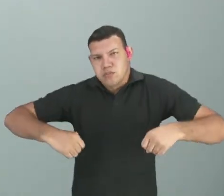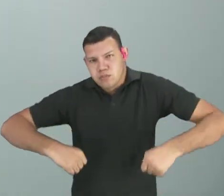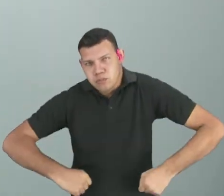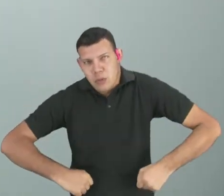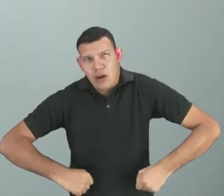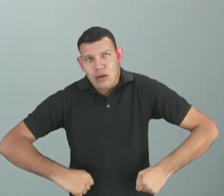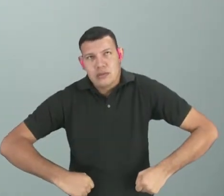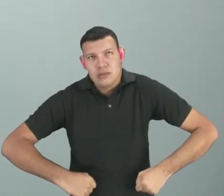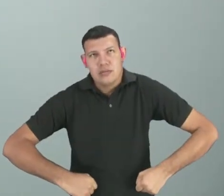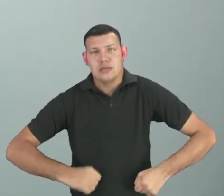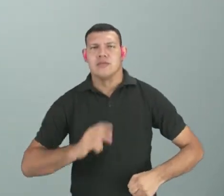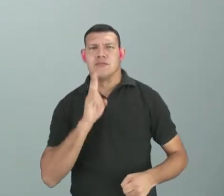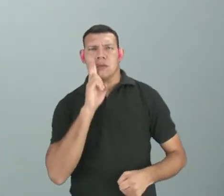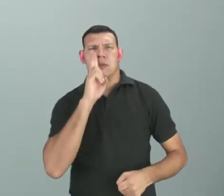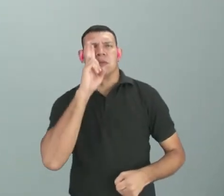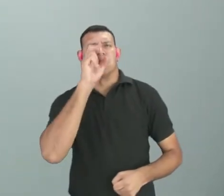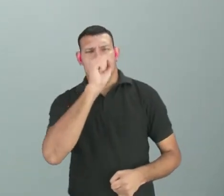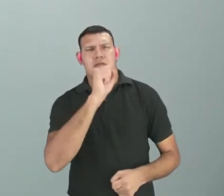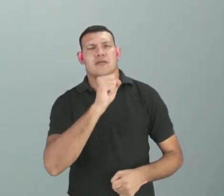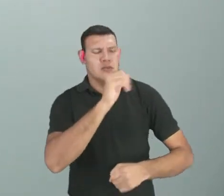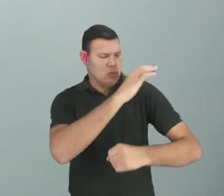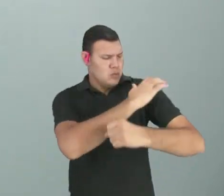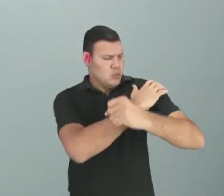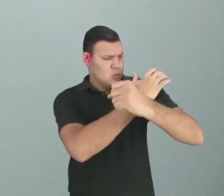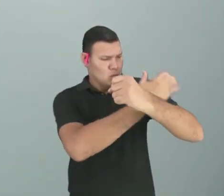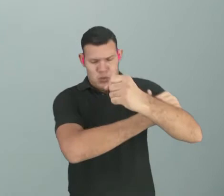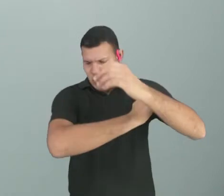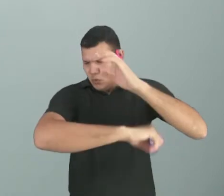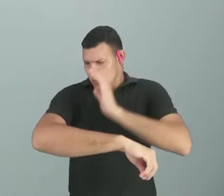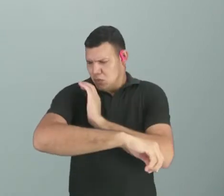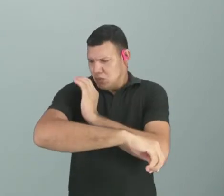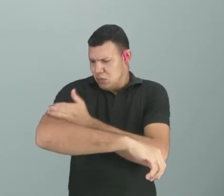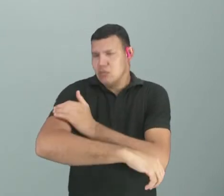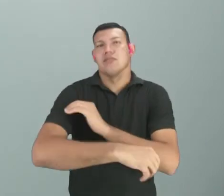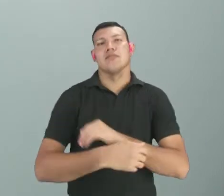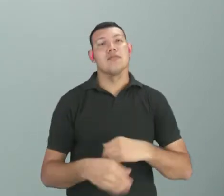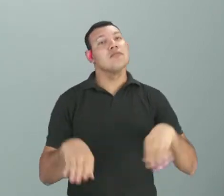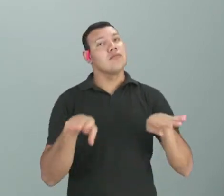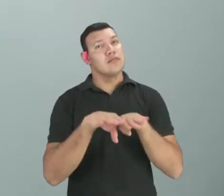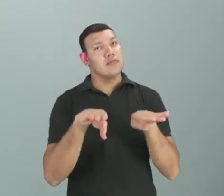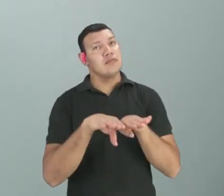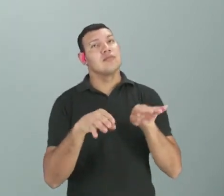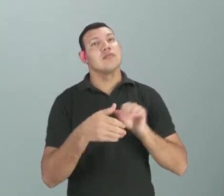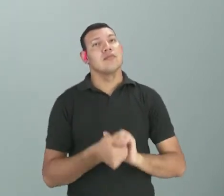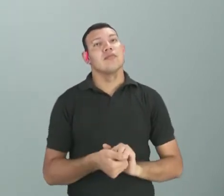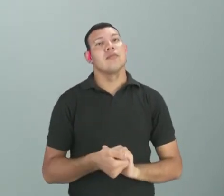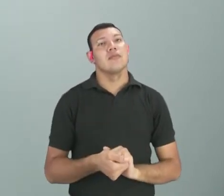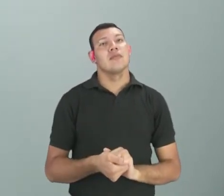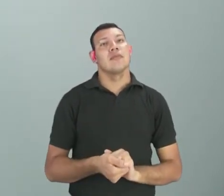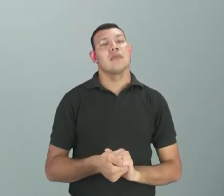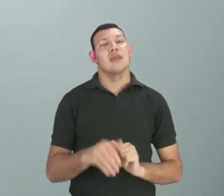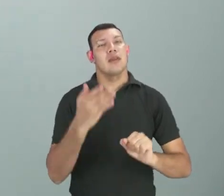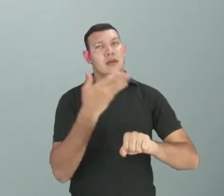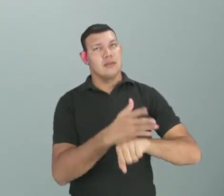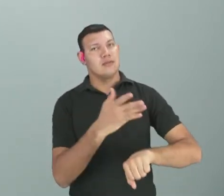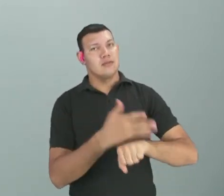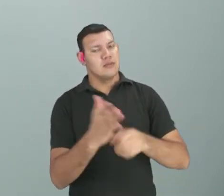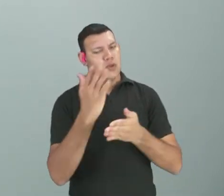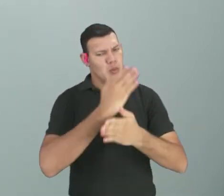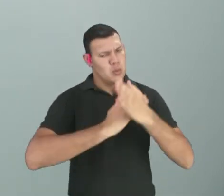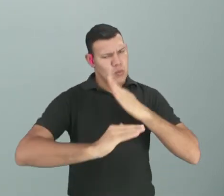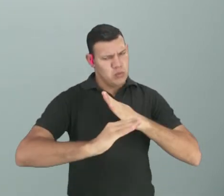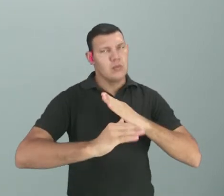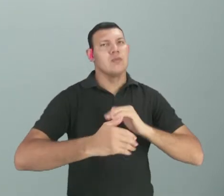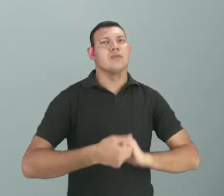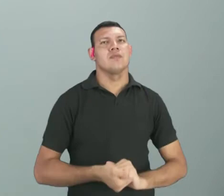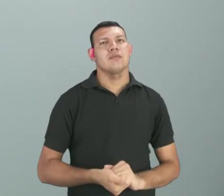têm mais força muscular, explosão, e que também pode participar do jiu-jitsu, né? Então, o que